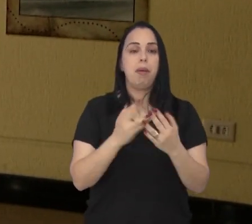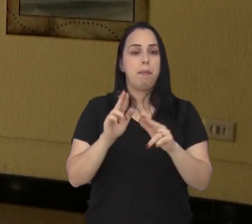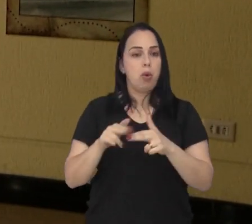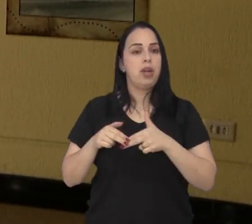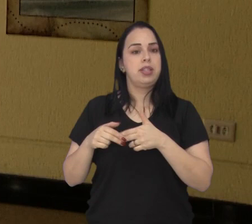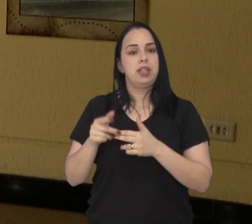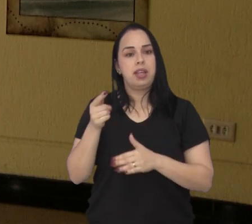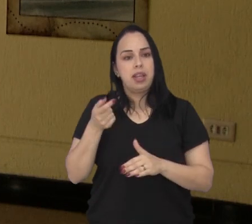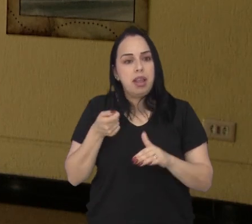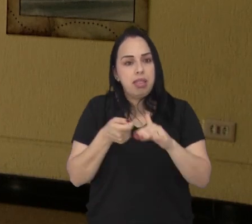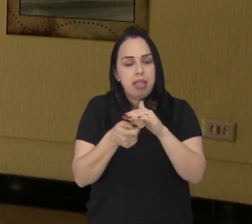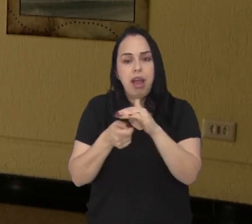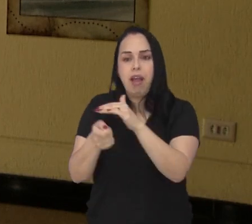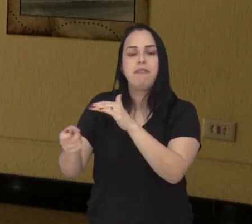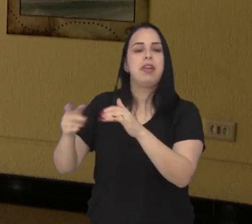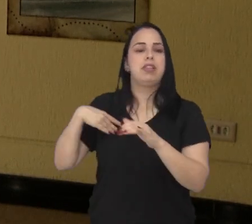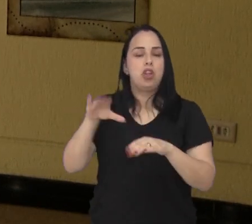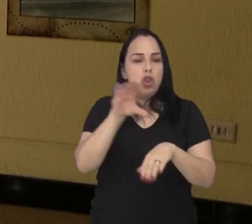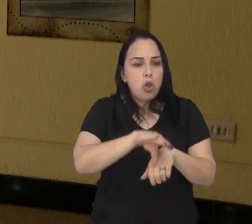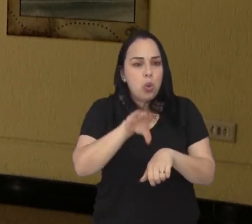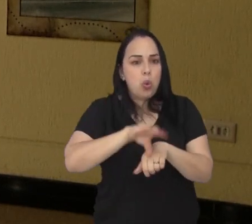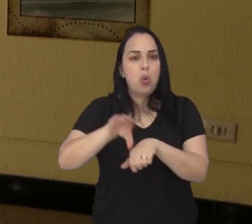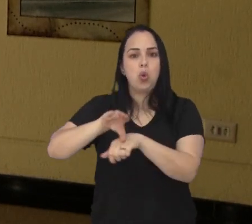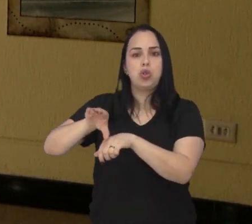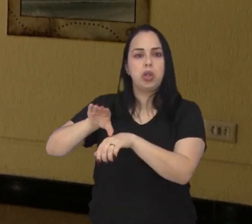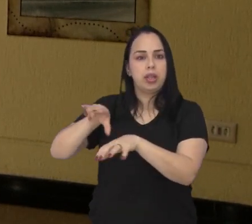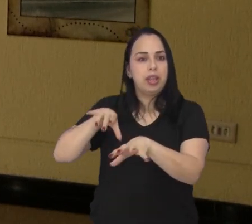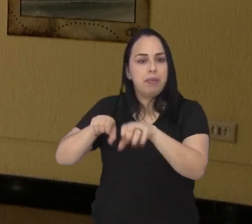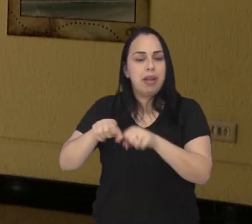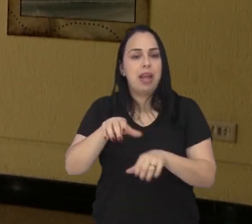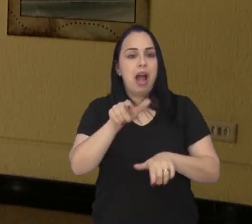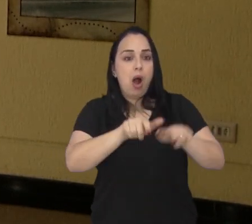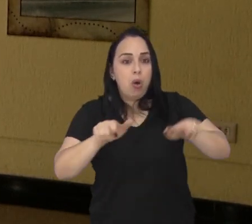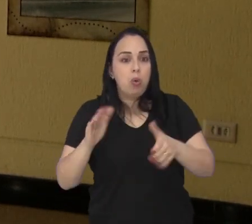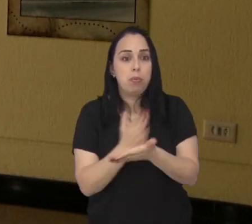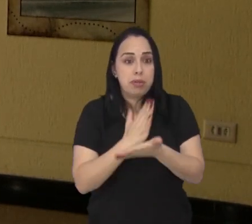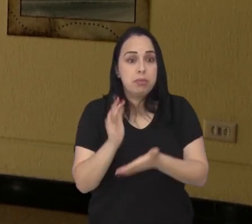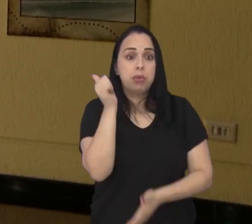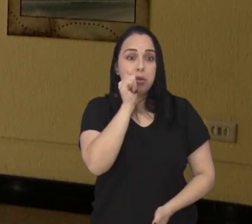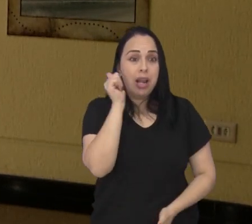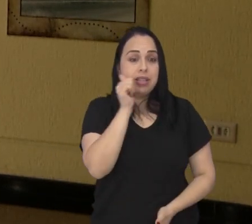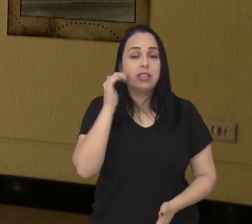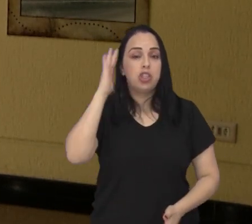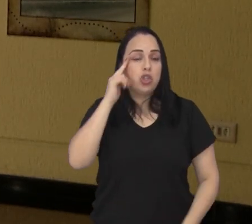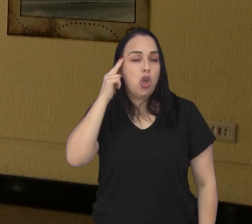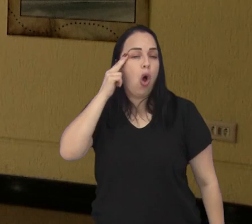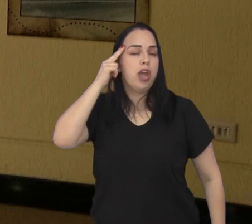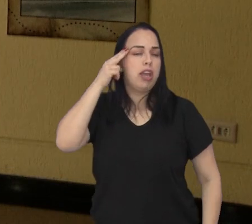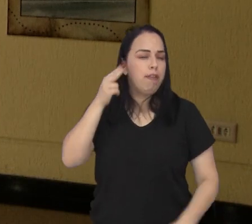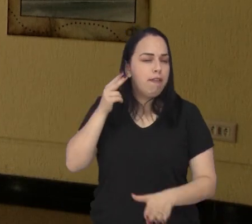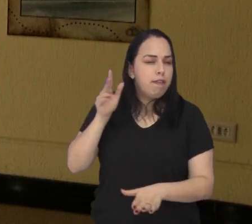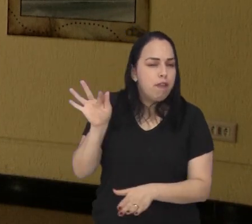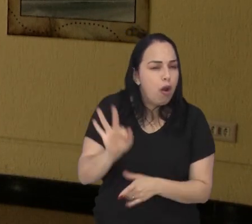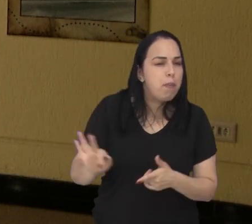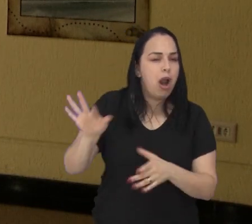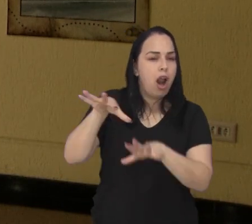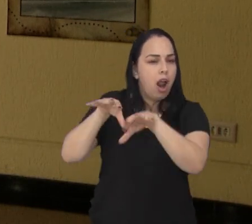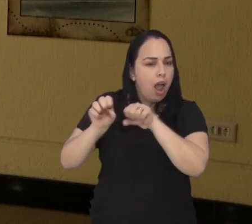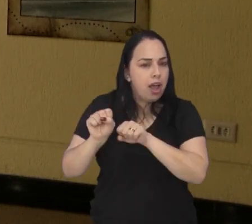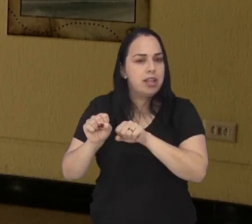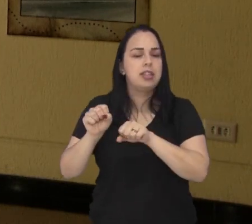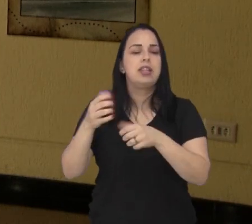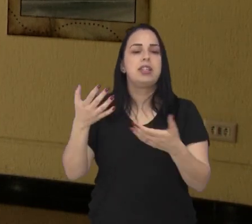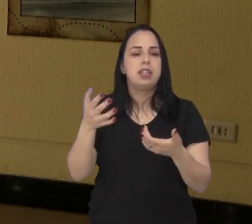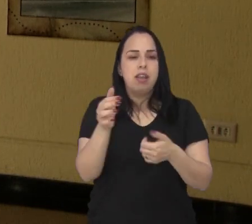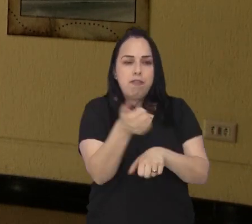precisa investir mais na qualificação na capacitação tem muitas mulheres que ainda querem correr atrás dos seus sonhos né de se formar